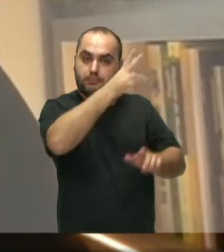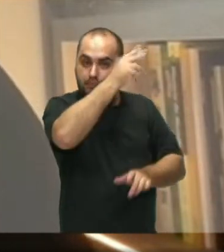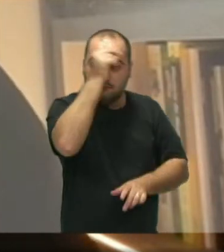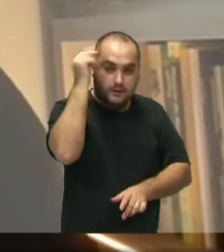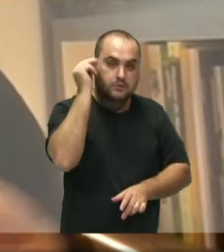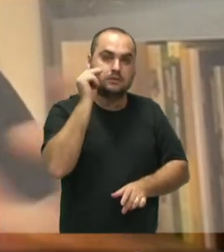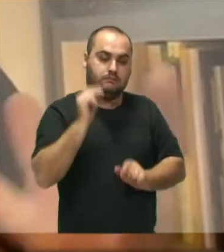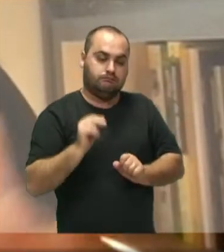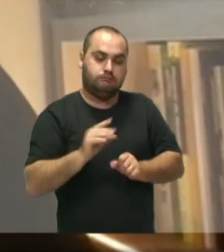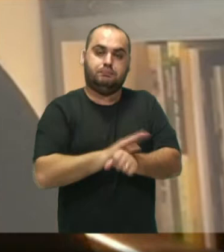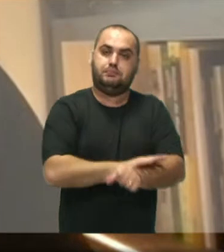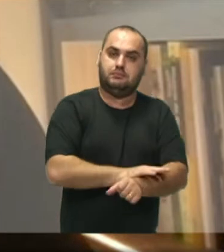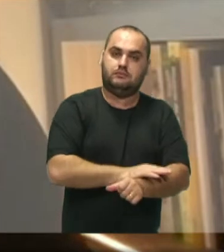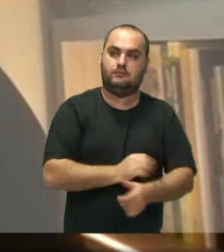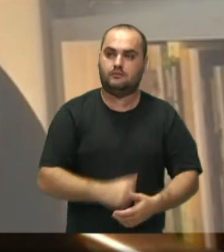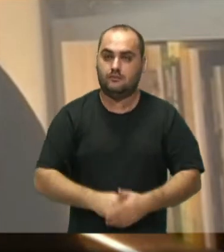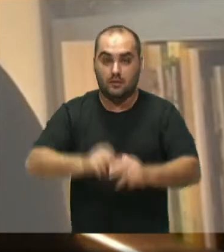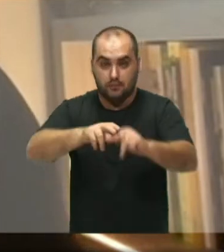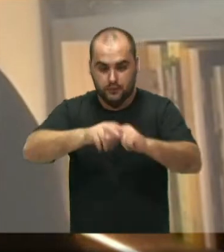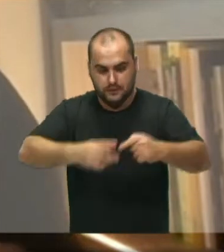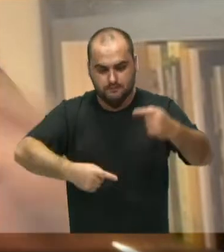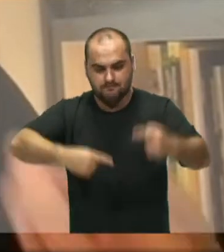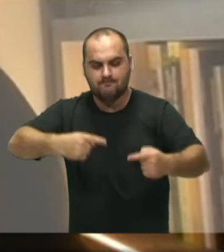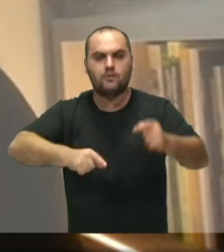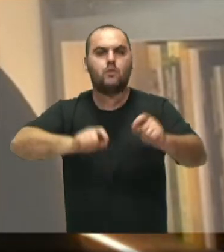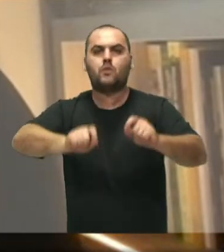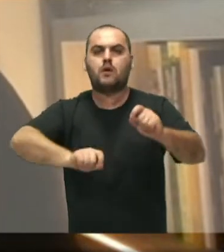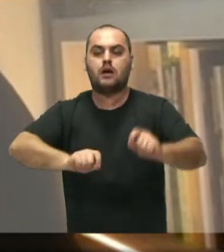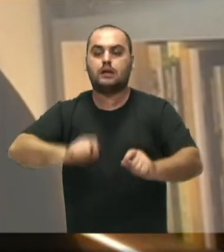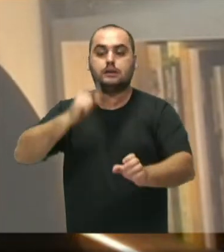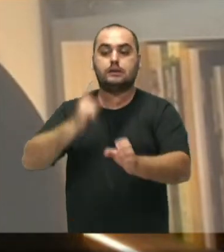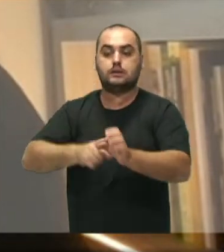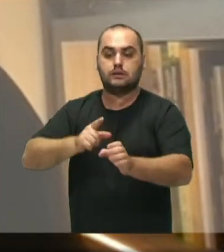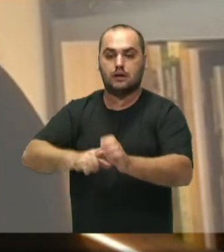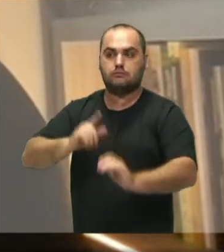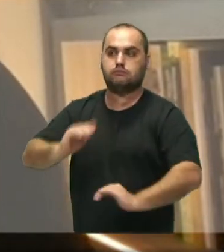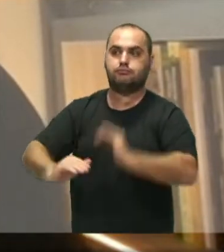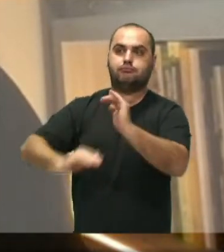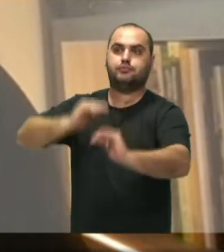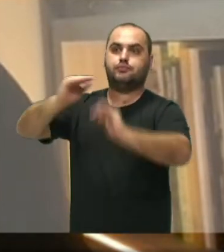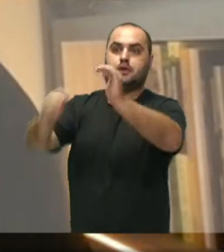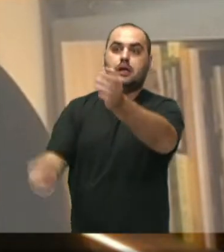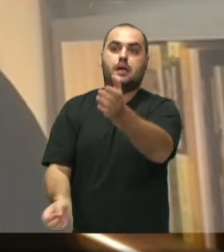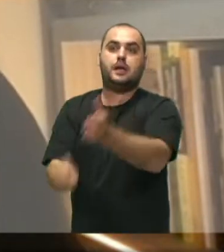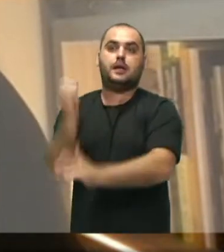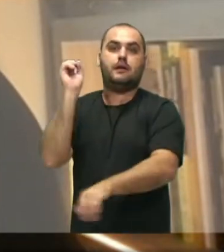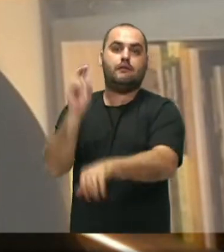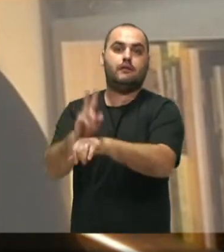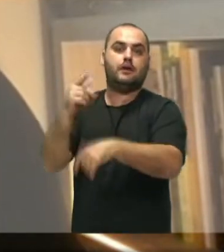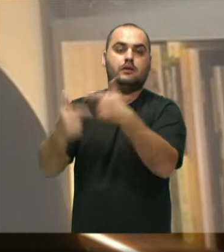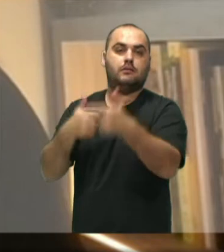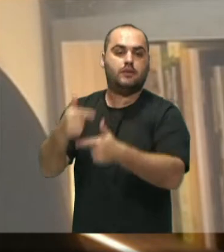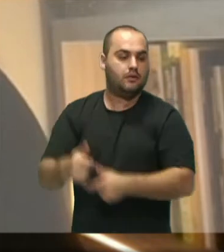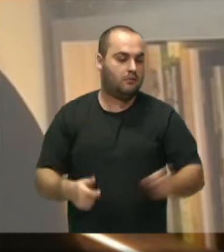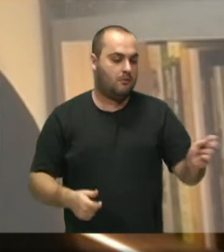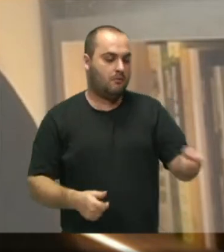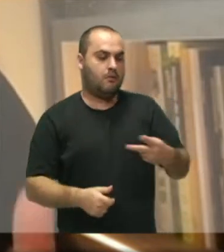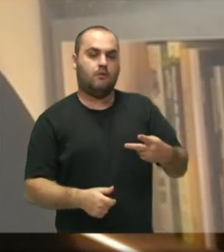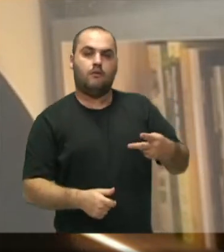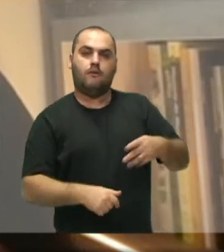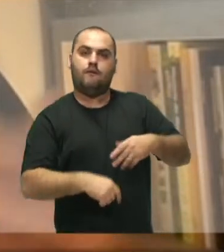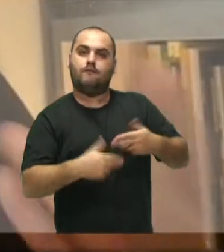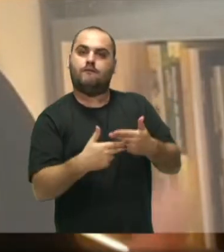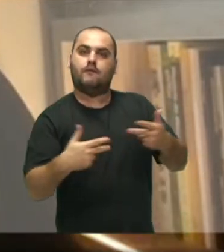então é o desafio que nós temos é fazer o quê que a a crença gerando emprego gerando oportunidades É